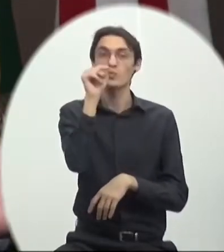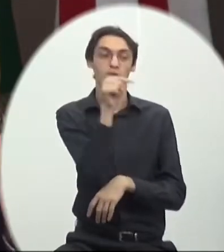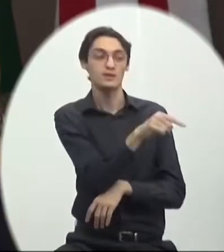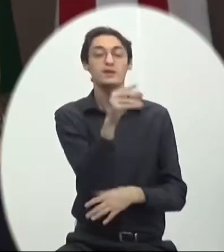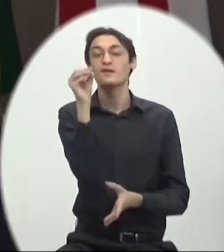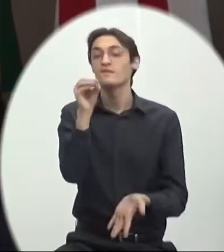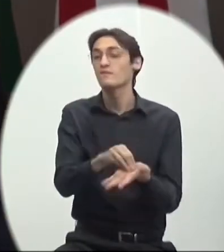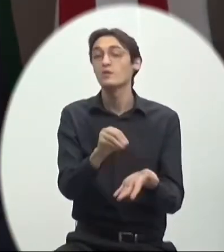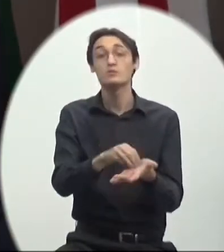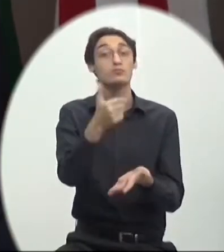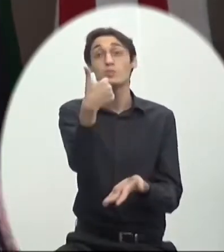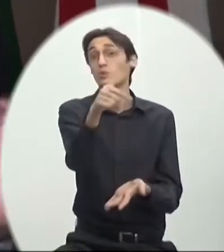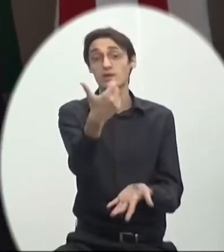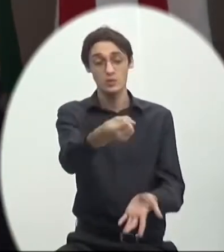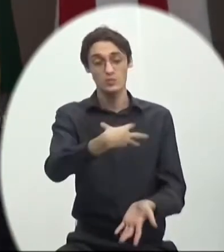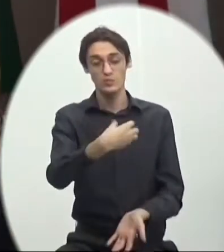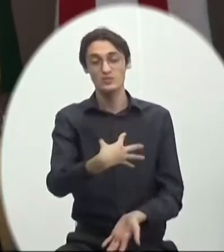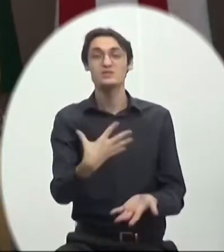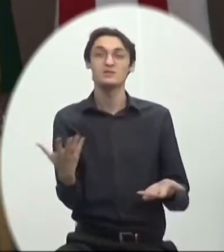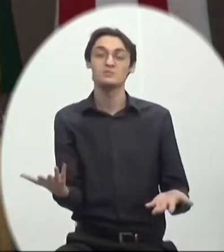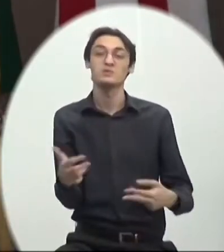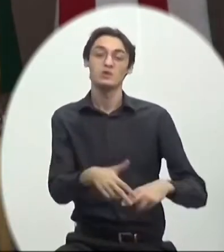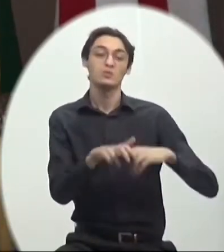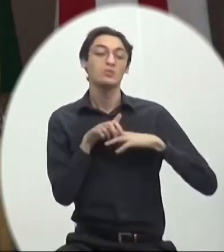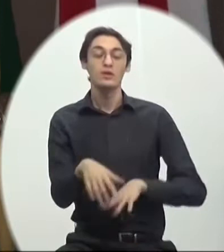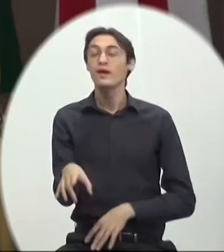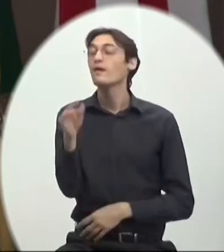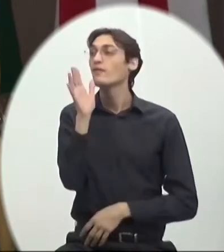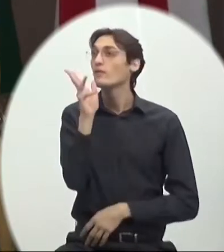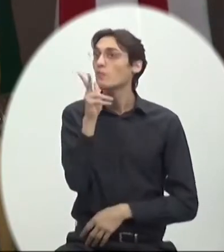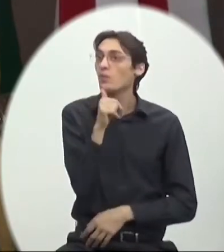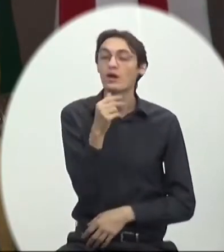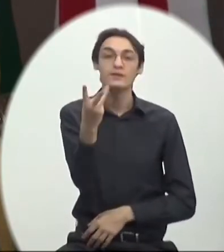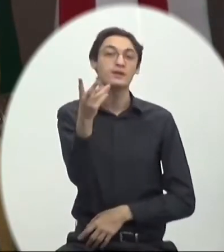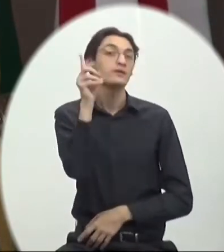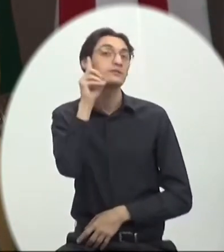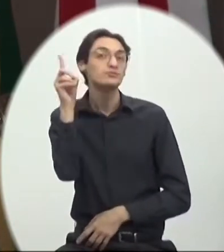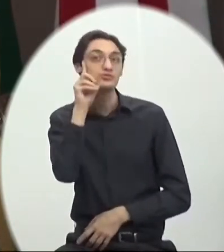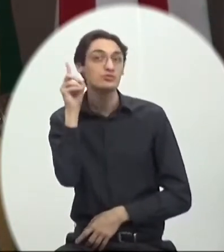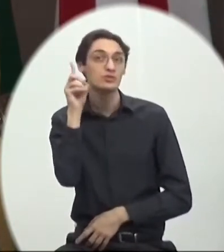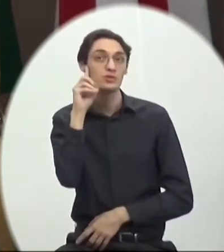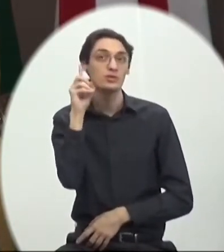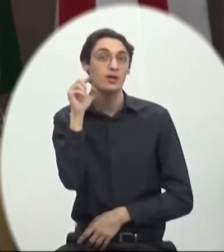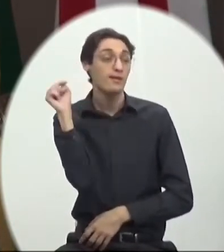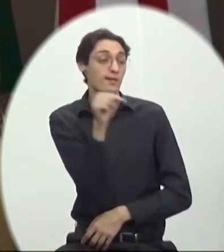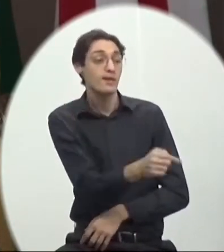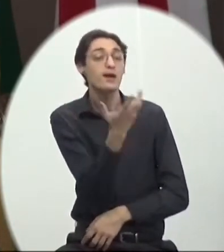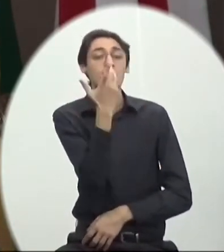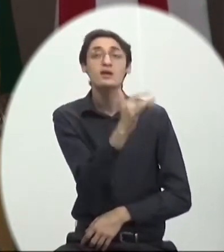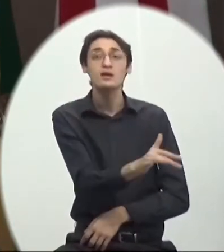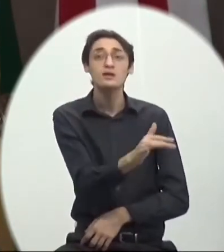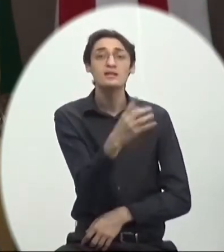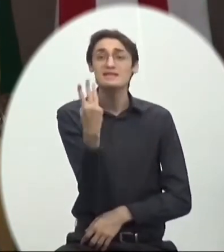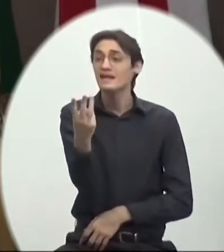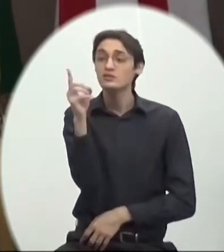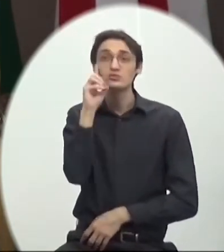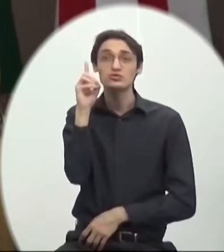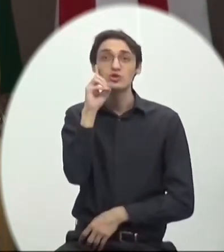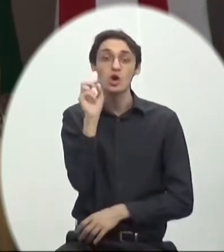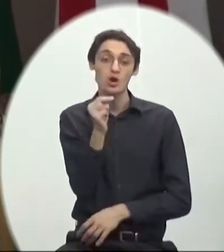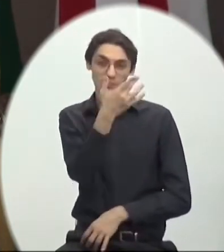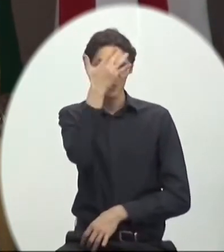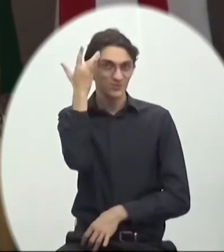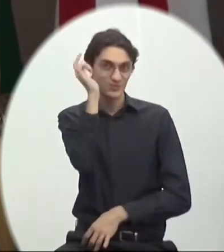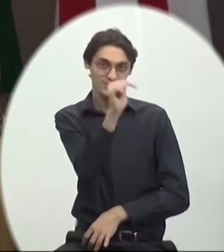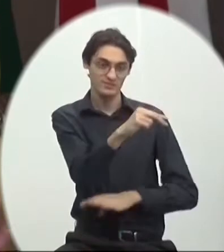numa clínica particular, isso leva 3, 4, 5 dias. Enquanto isso, essa criança ou esse